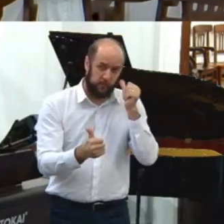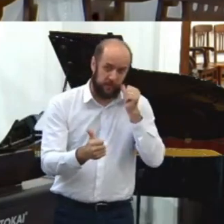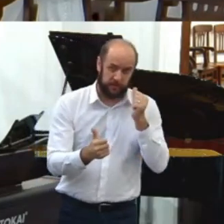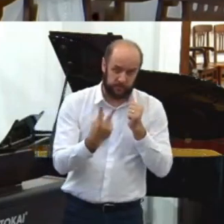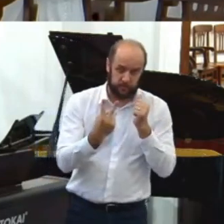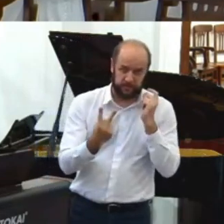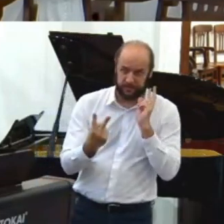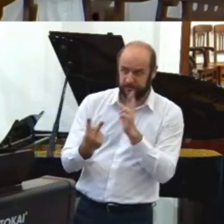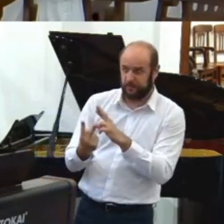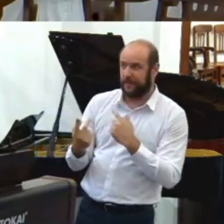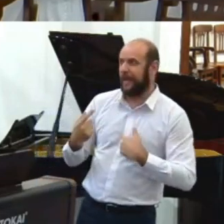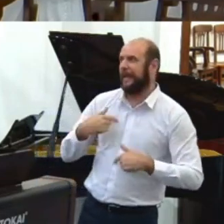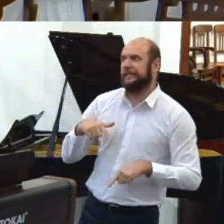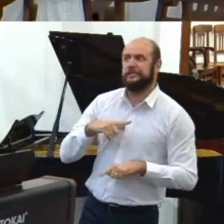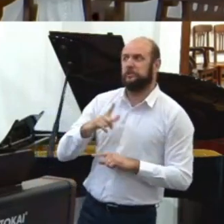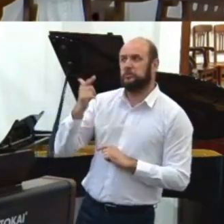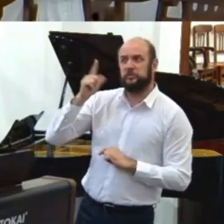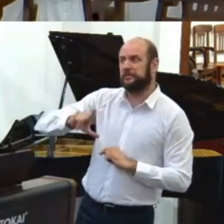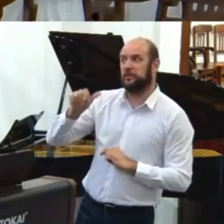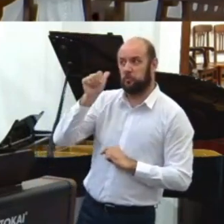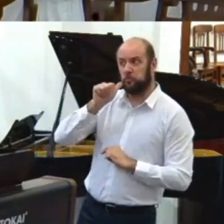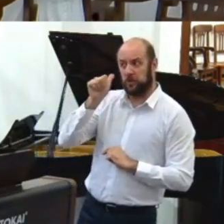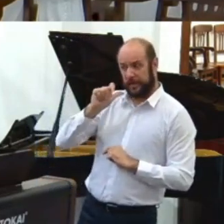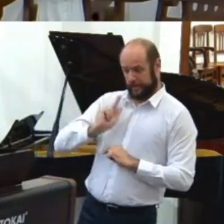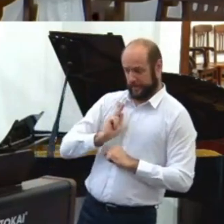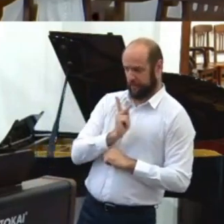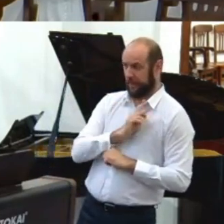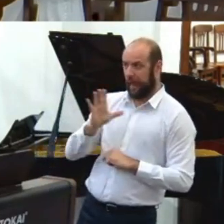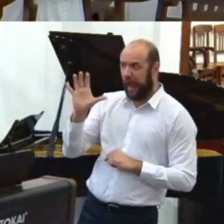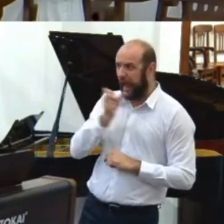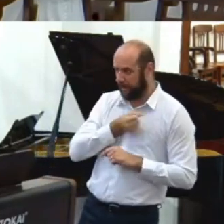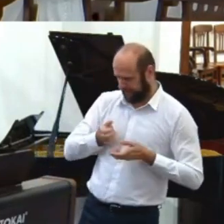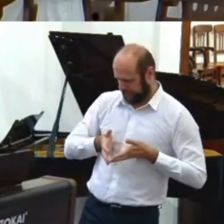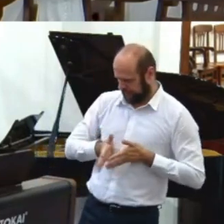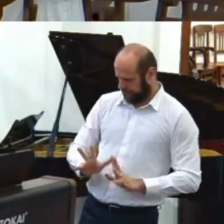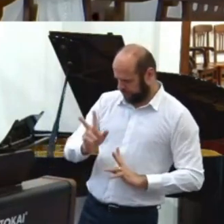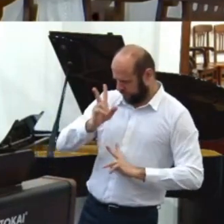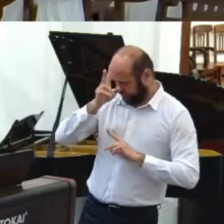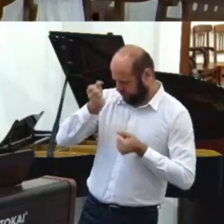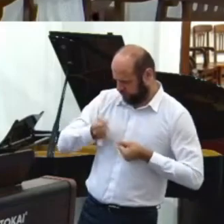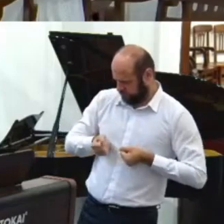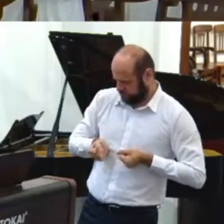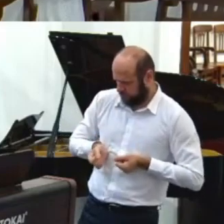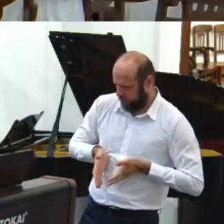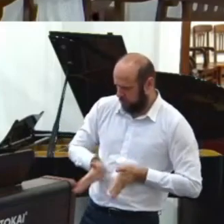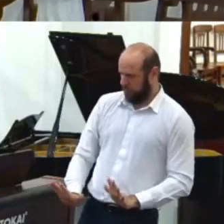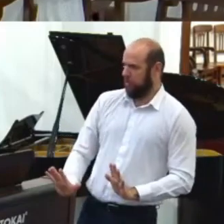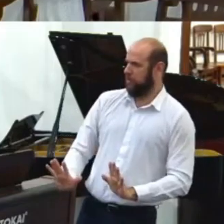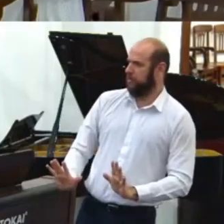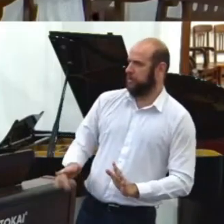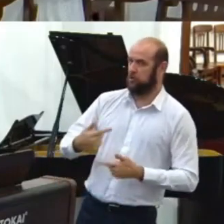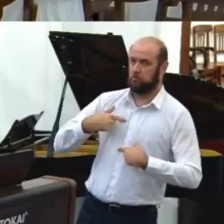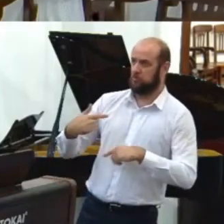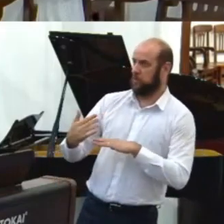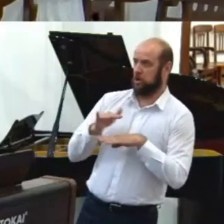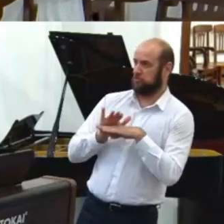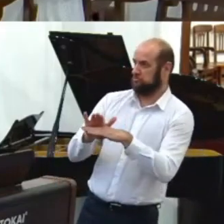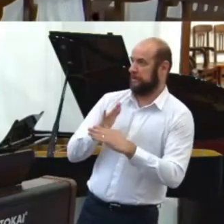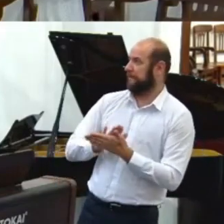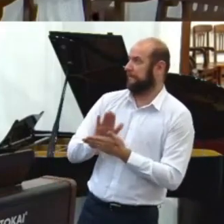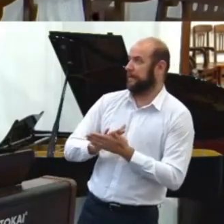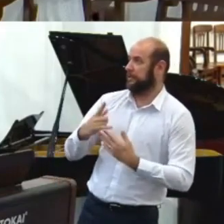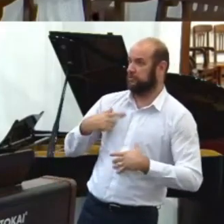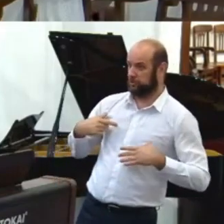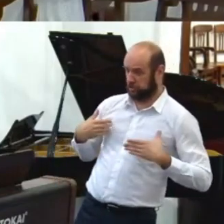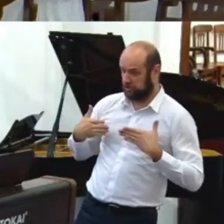argumentam: é que nós não damos conta, as mulheres hebreias são muito rápidas, fortes, elas mesmas dão à luz. E então,